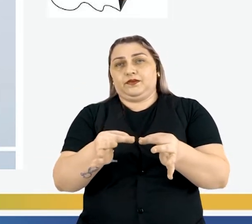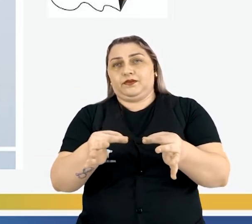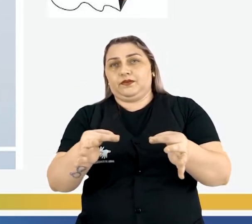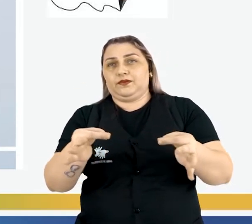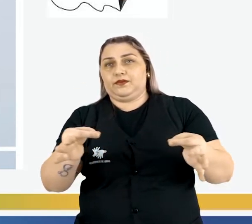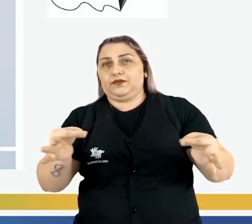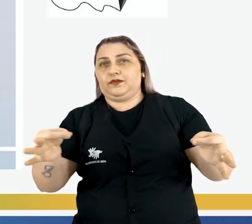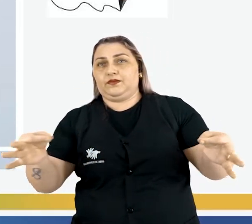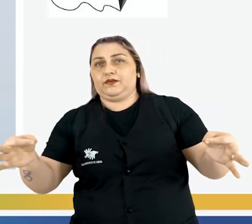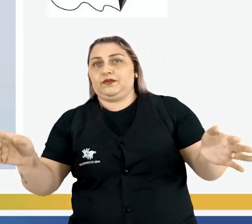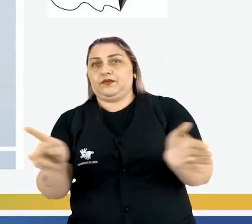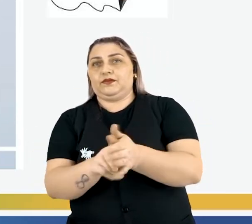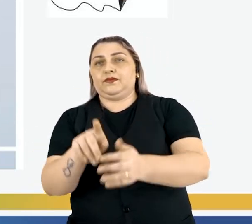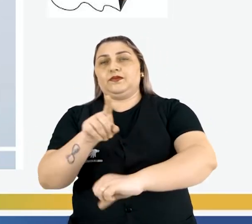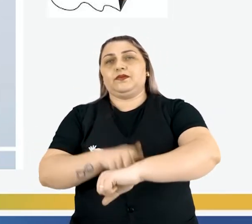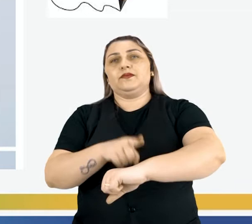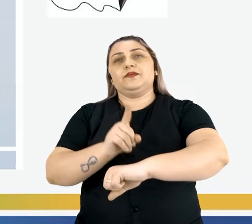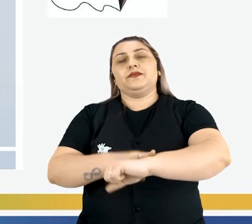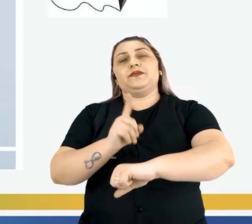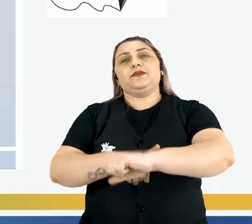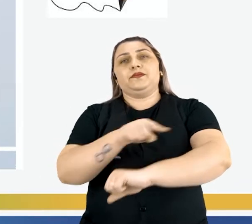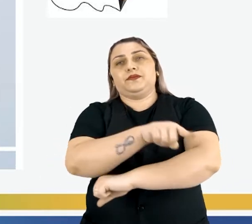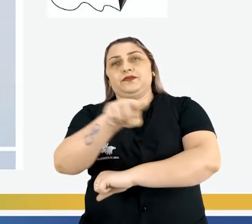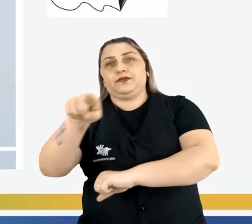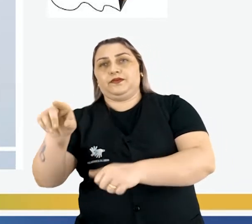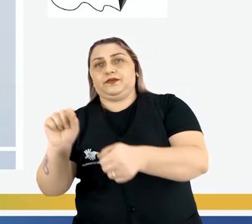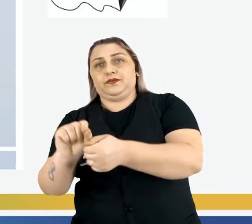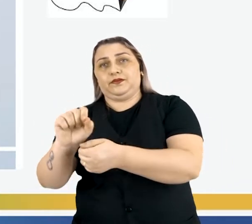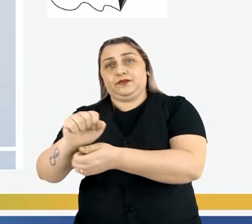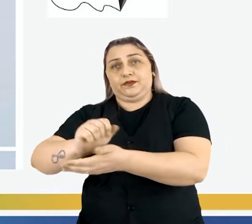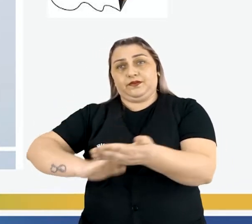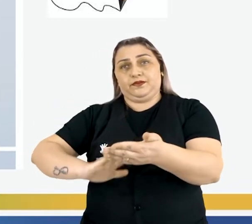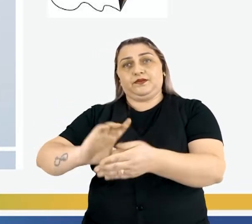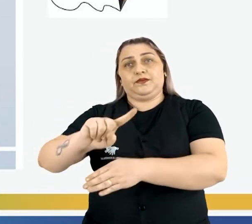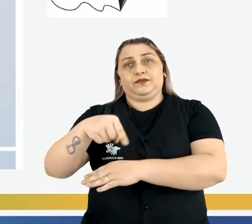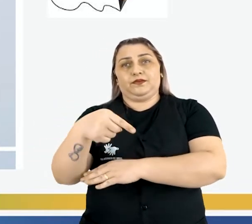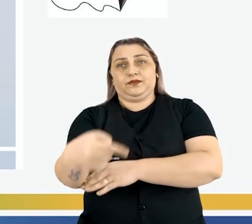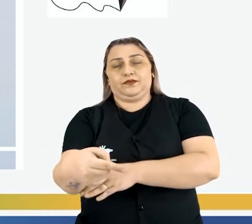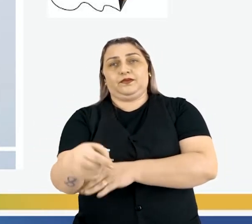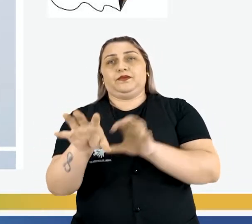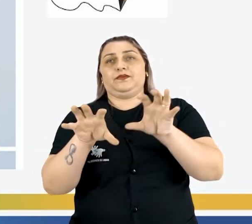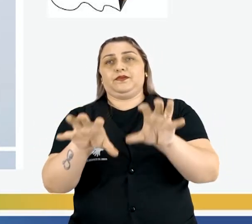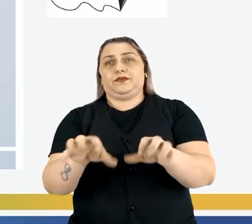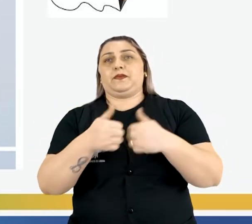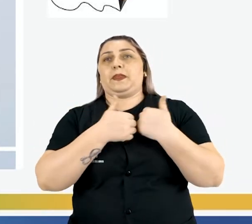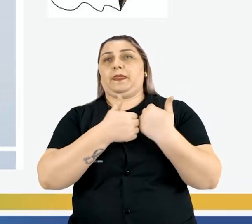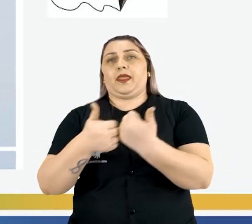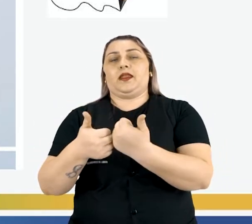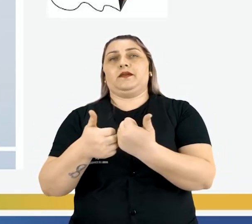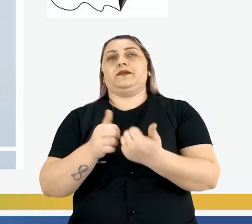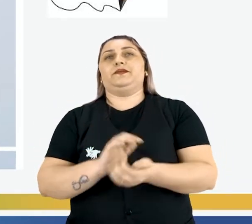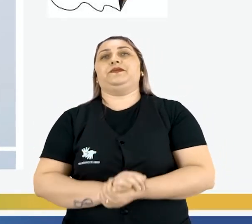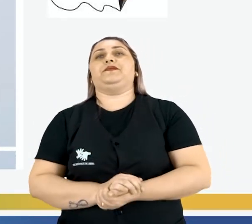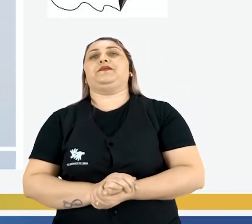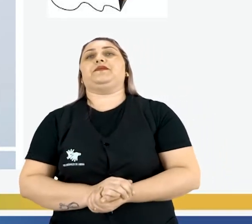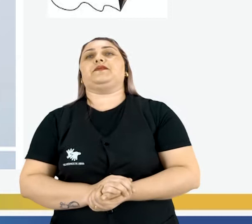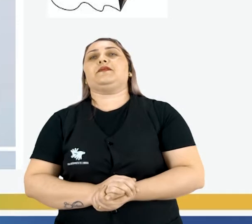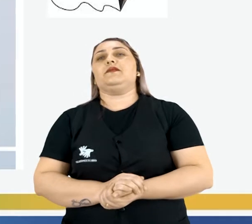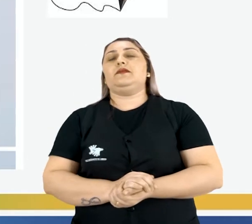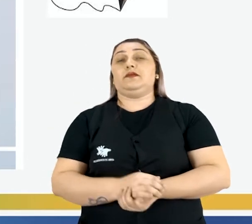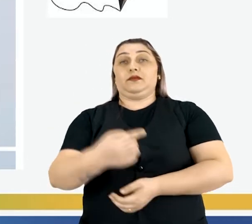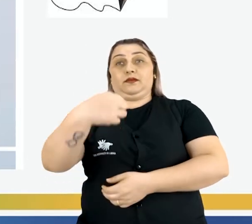A linha do tempo, vocês vão fazer uma atividade mais tarde com a linha do tempo, tá bom? Vamos